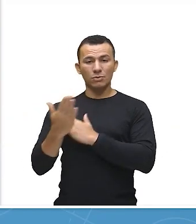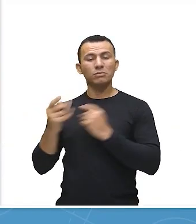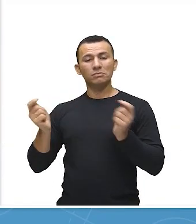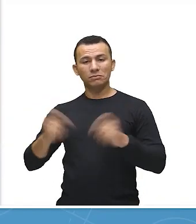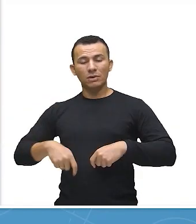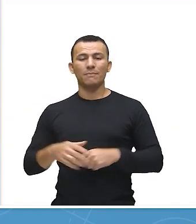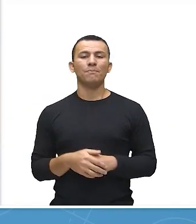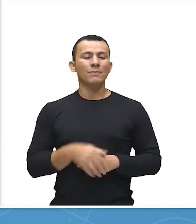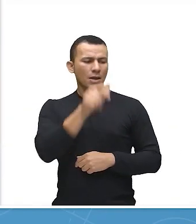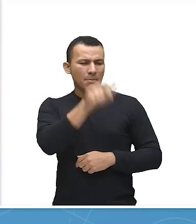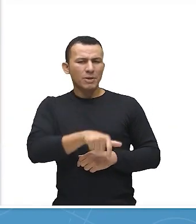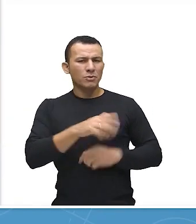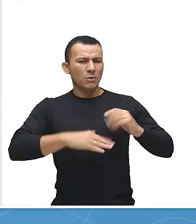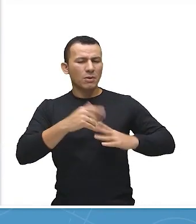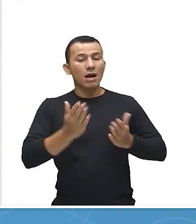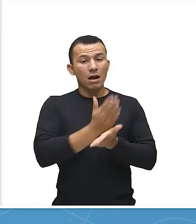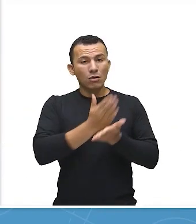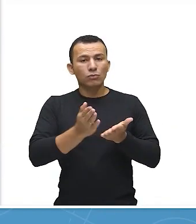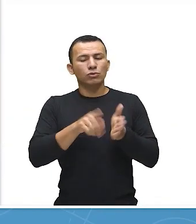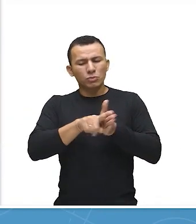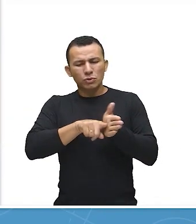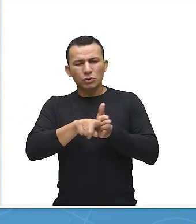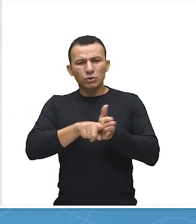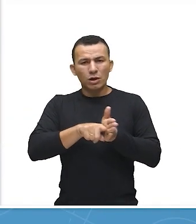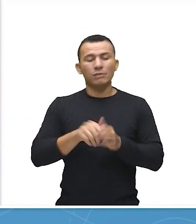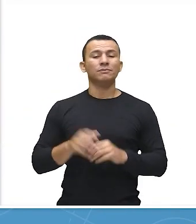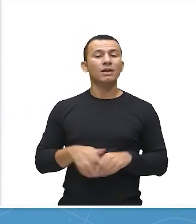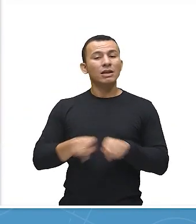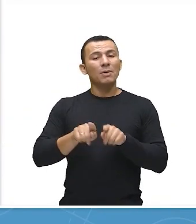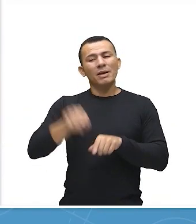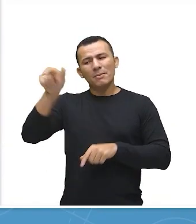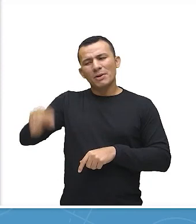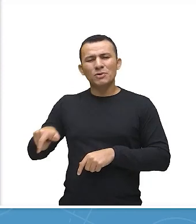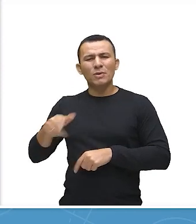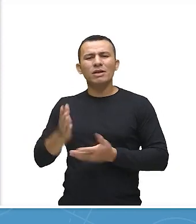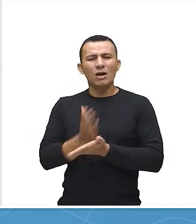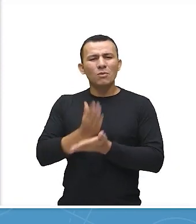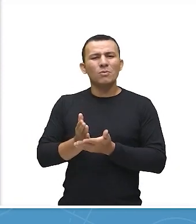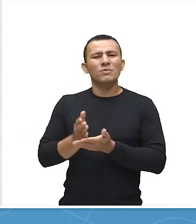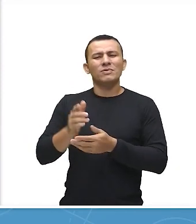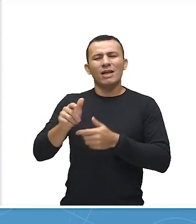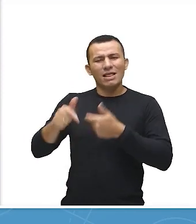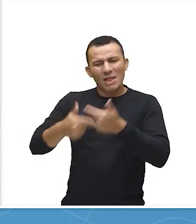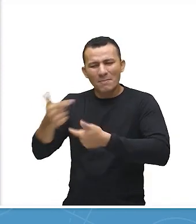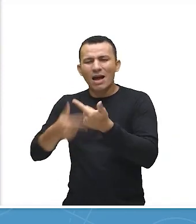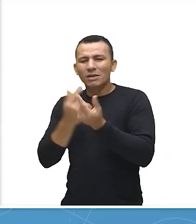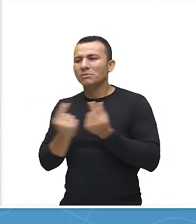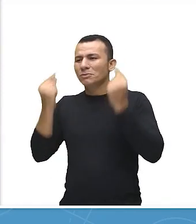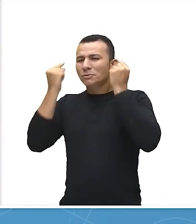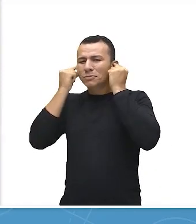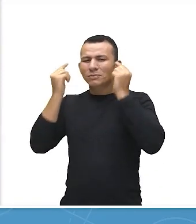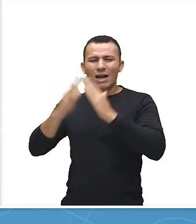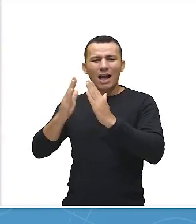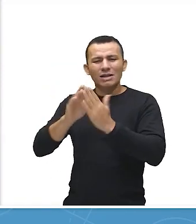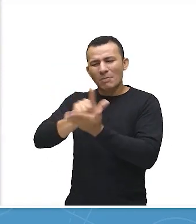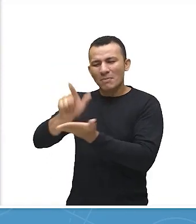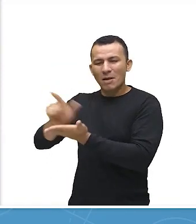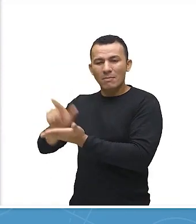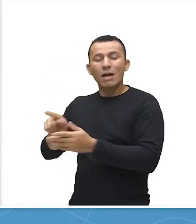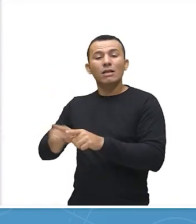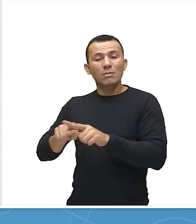gente conversou também de como a música ela participa do nosso dia a dia e às vezes a gente nem se dá conta. Lembra que a gente comentou,